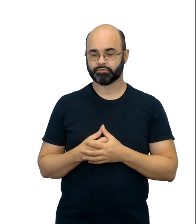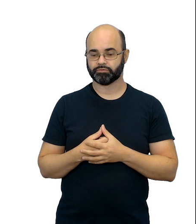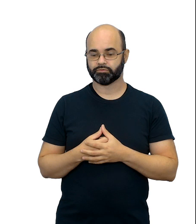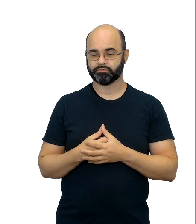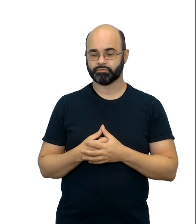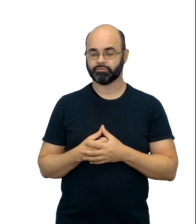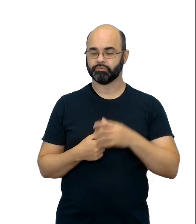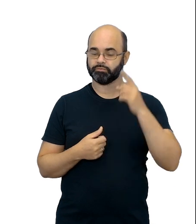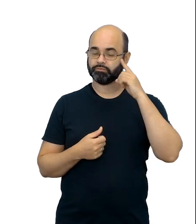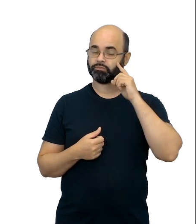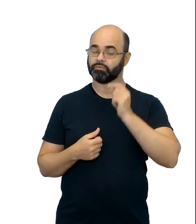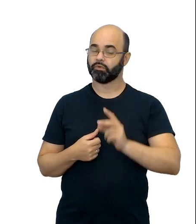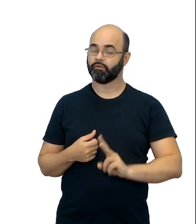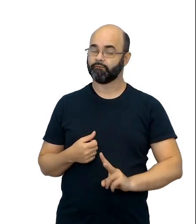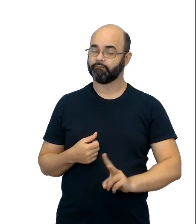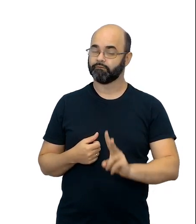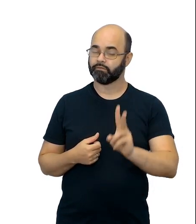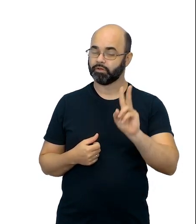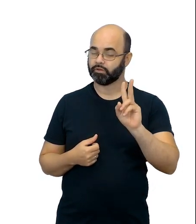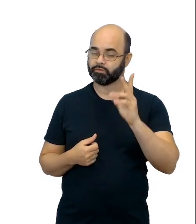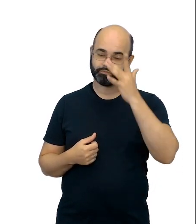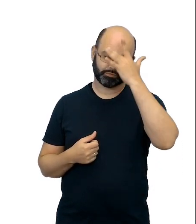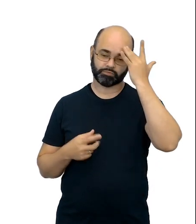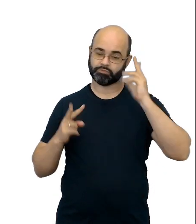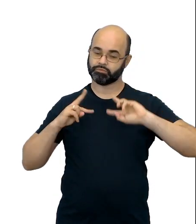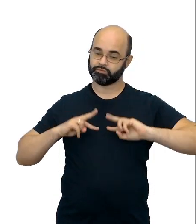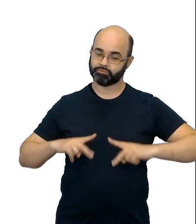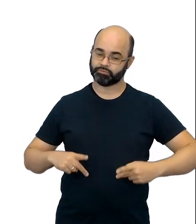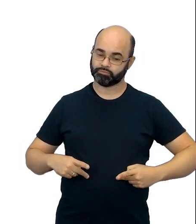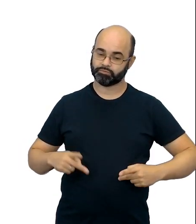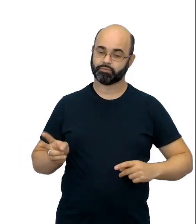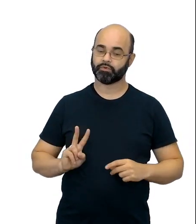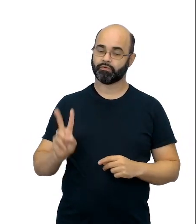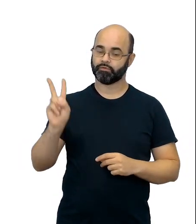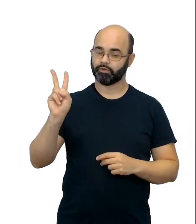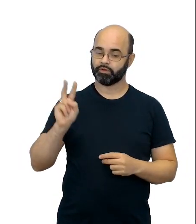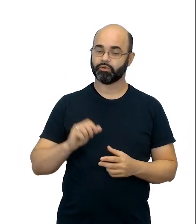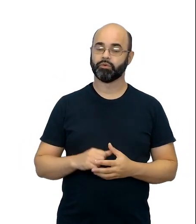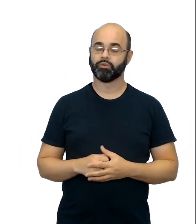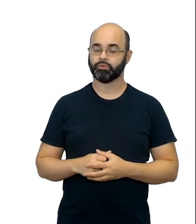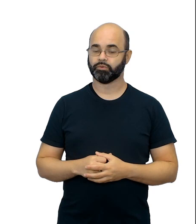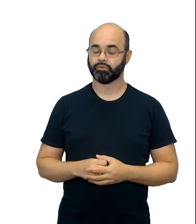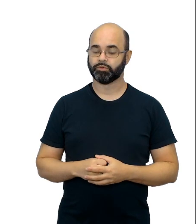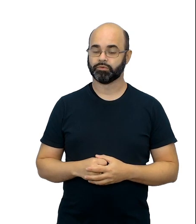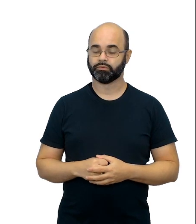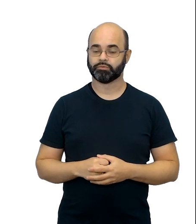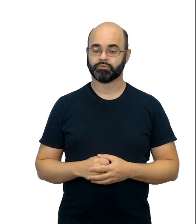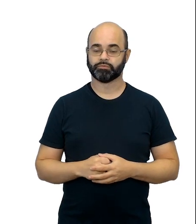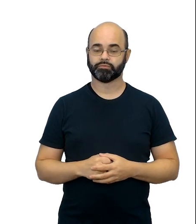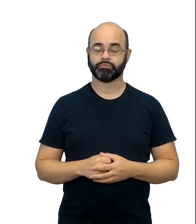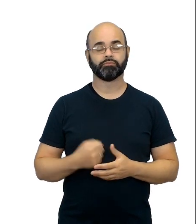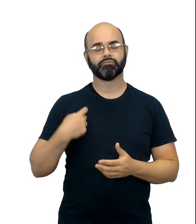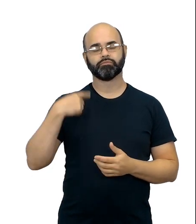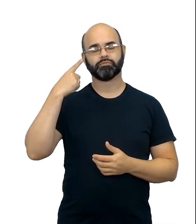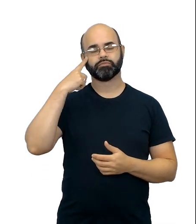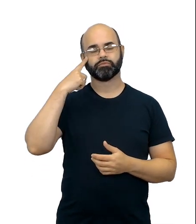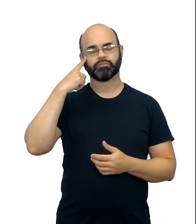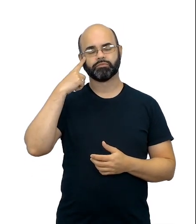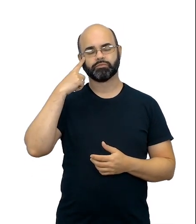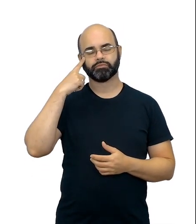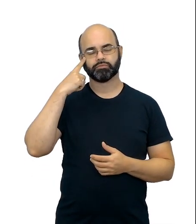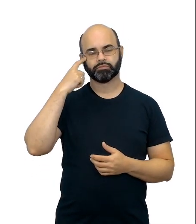de valorização da humanidade, percebendo, né, aquilo que eu posso dar como contribuição e solução para